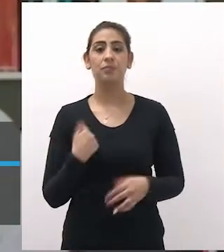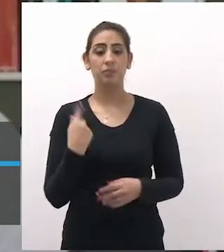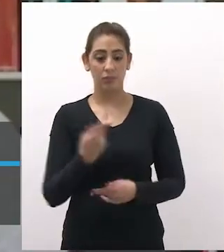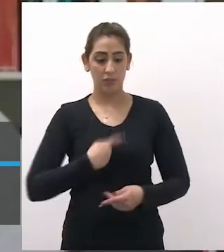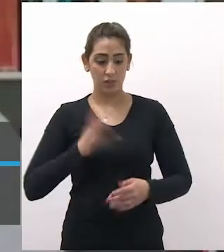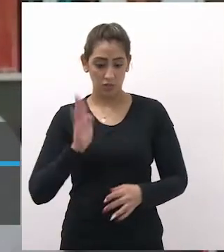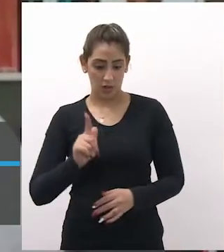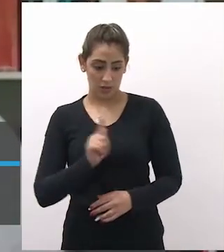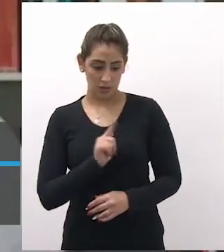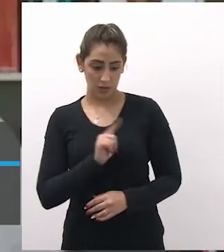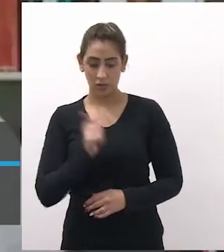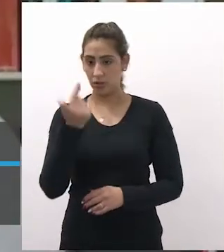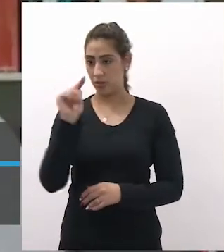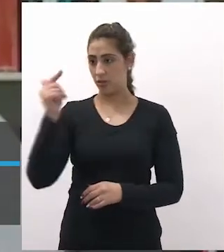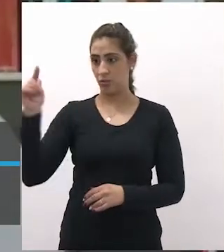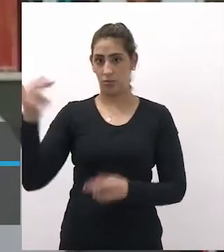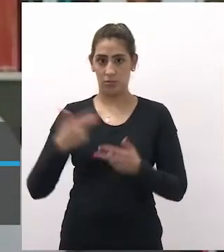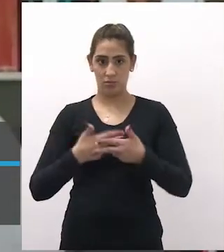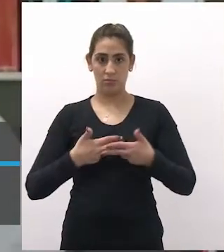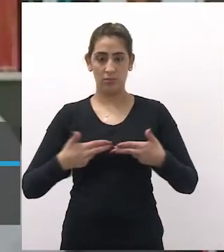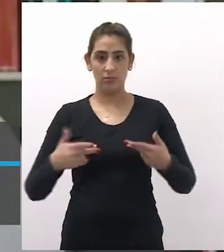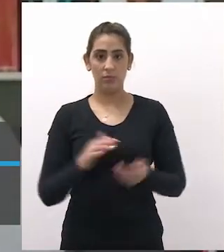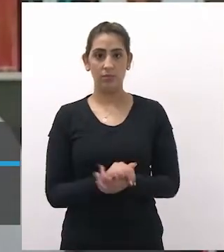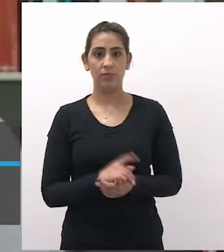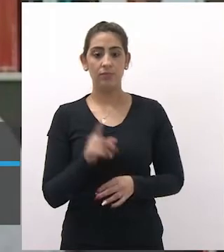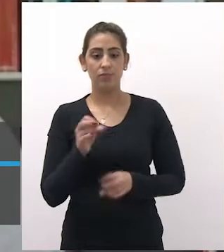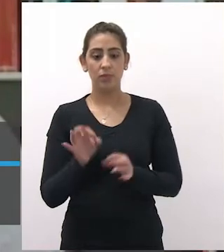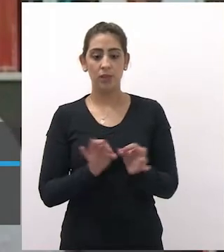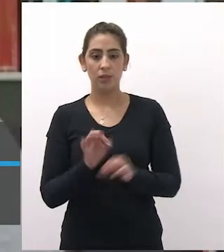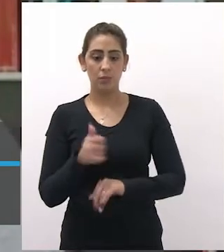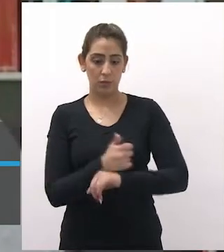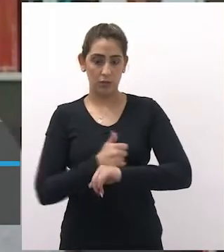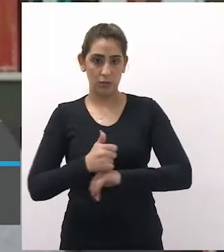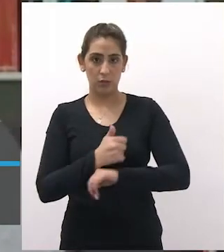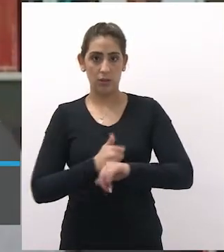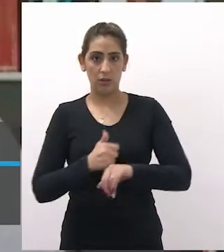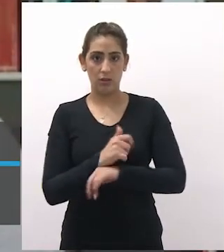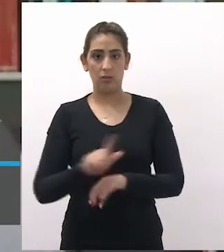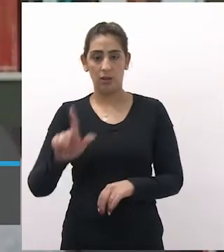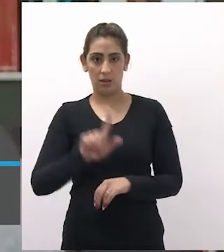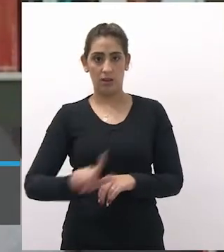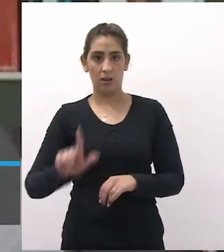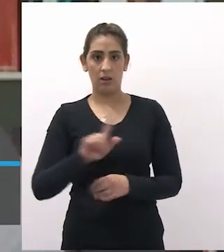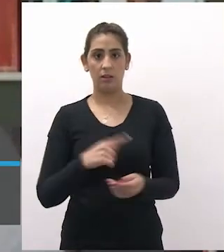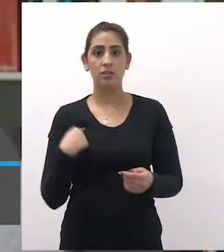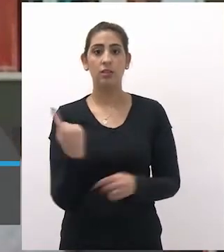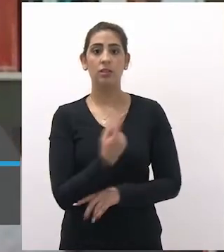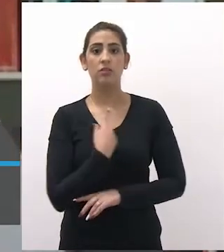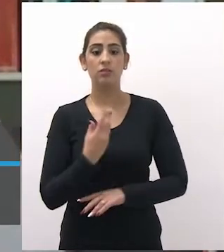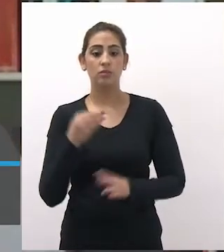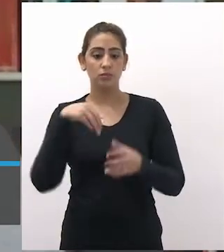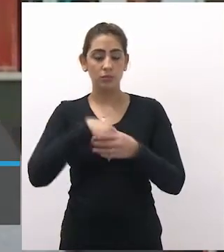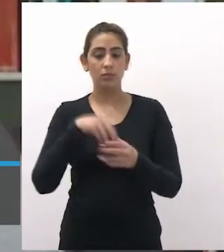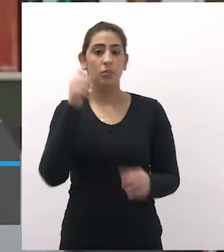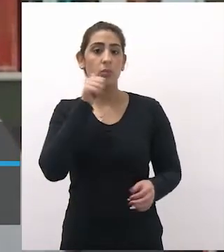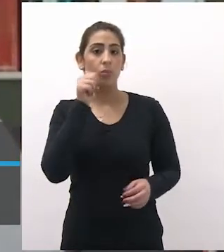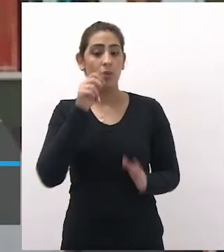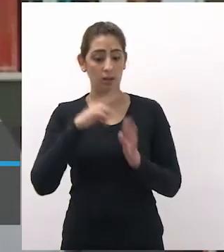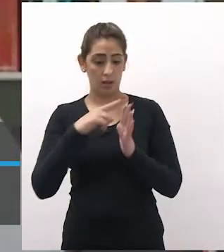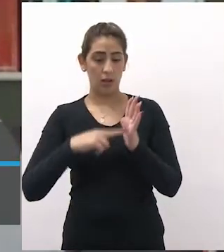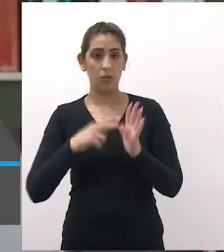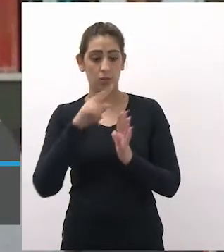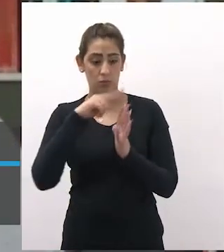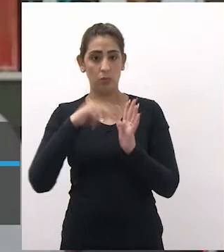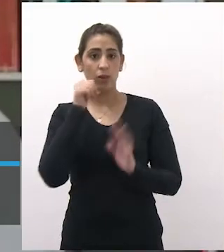tinha outras incumbências profissionais, literárias, a gente colocou o Lendo Mulheres Pretas para a gente fazer a